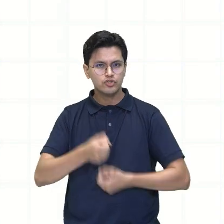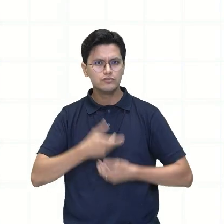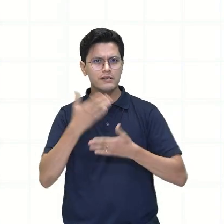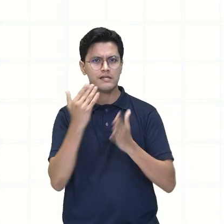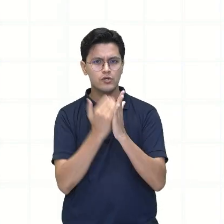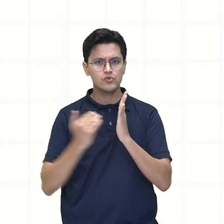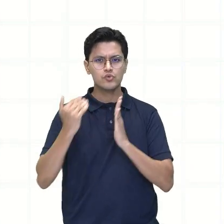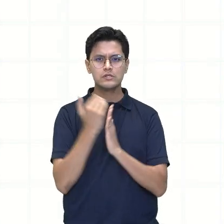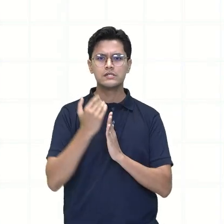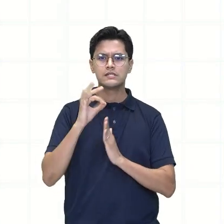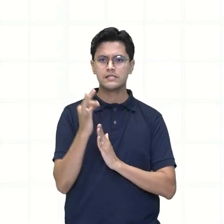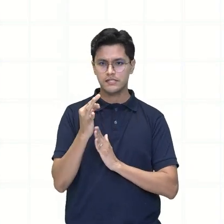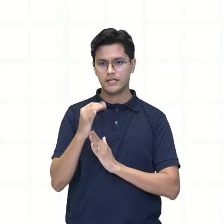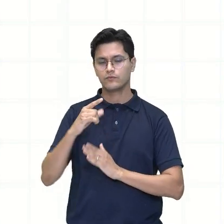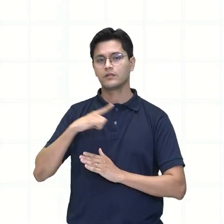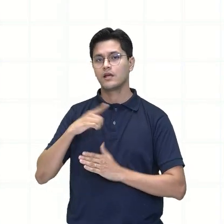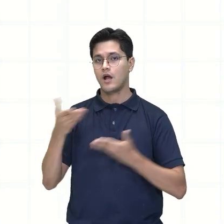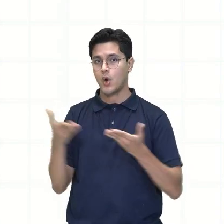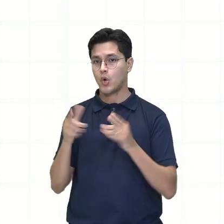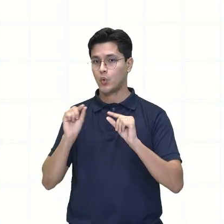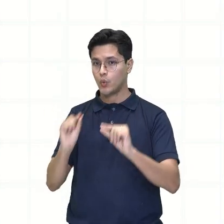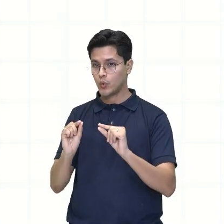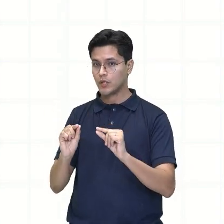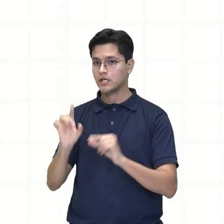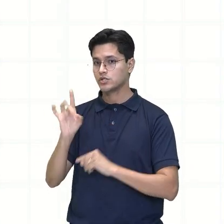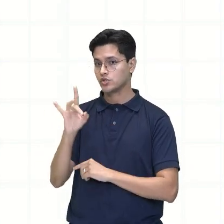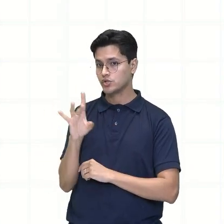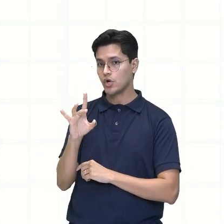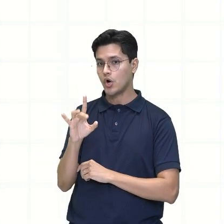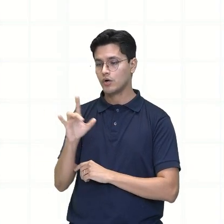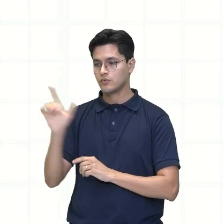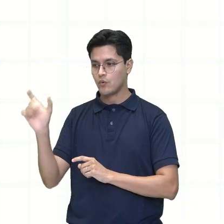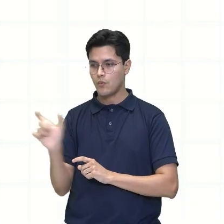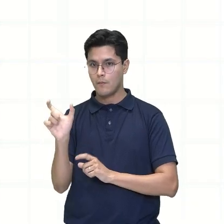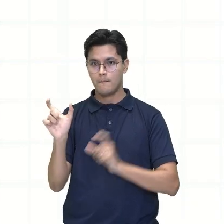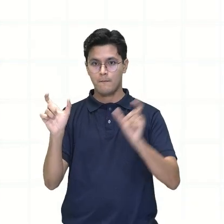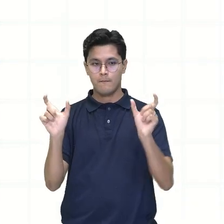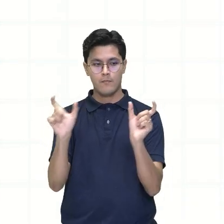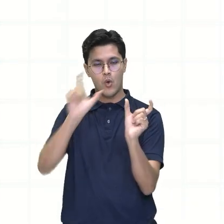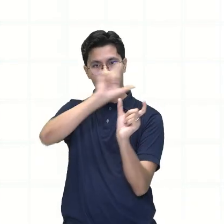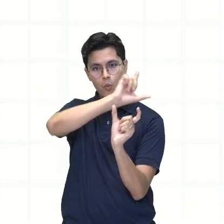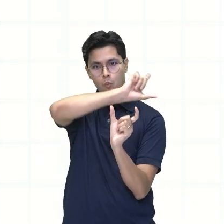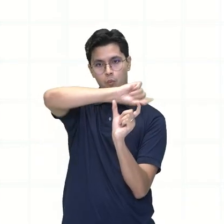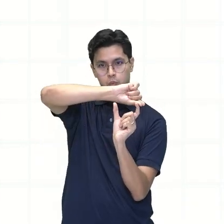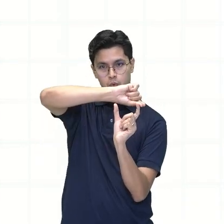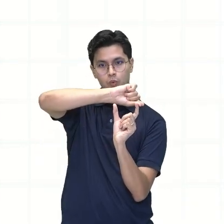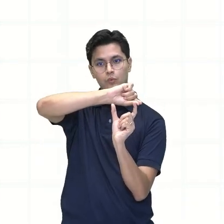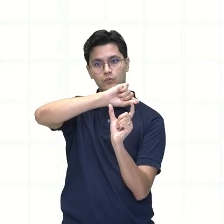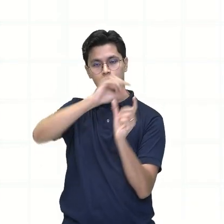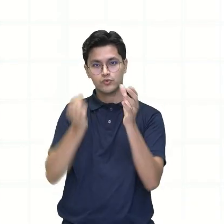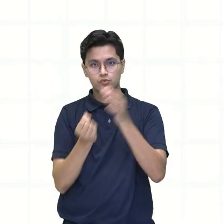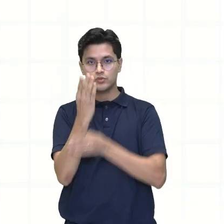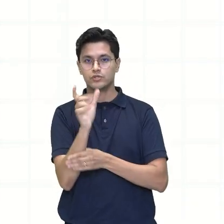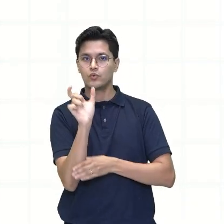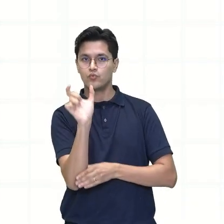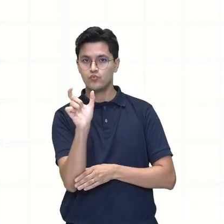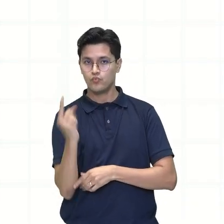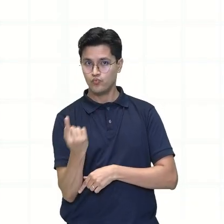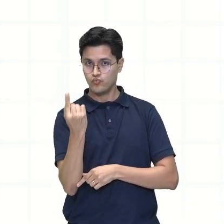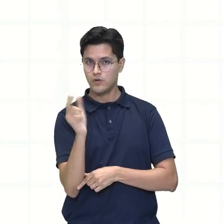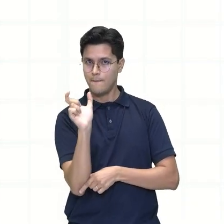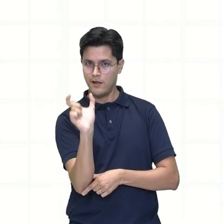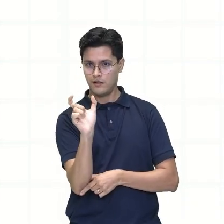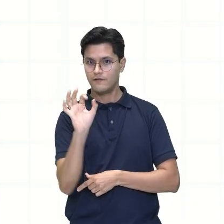síntese, reduzir, diminuir, já se tornou apenas uma palavra porque a gente utilizou o sufixo para auxiliar,